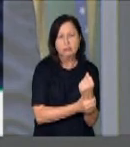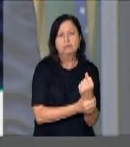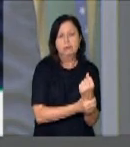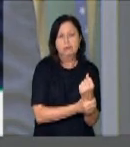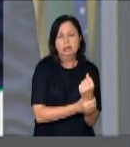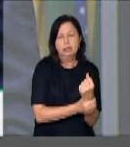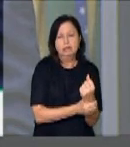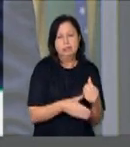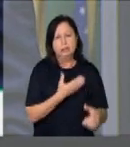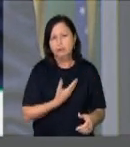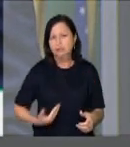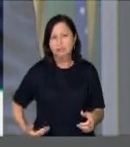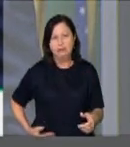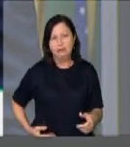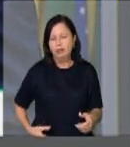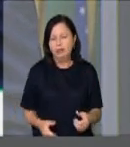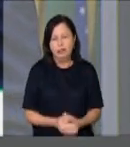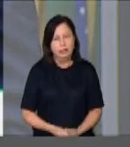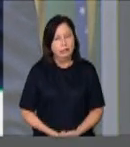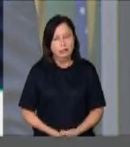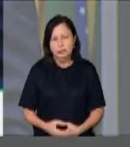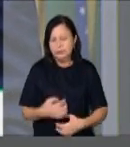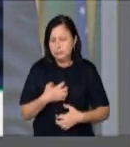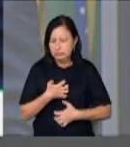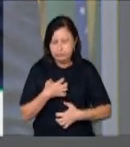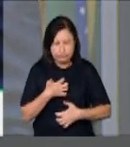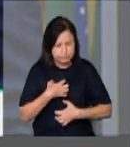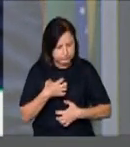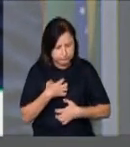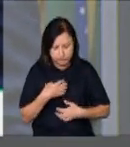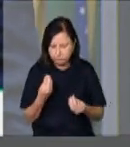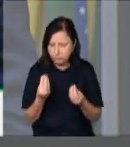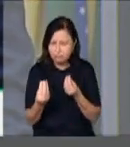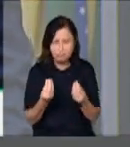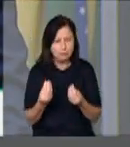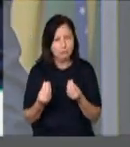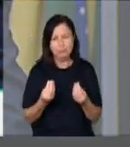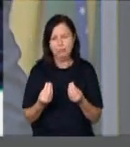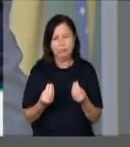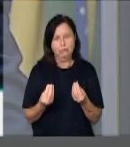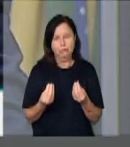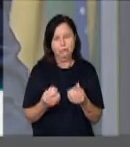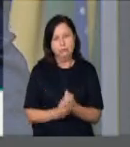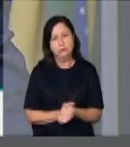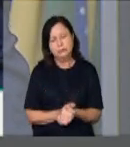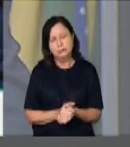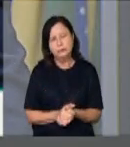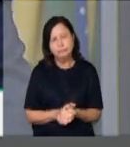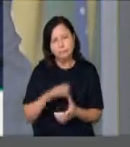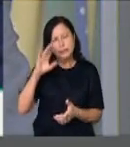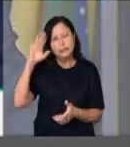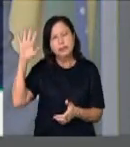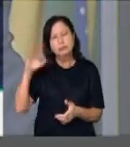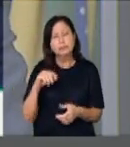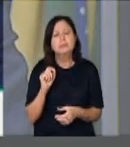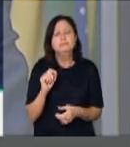decepção eu fico aqui a imaginar inovou evidentemente